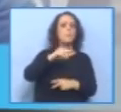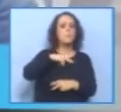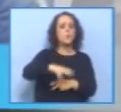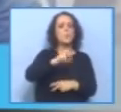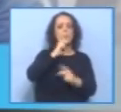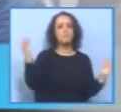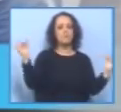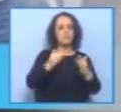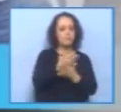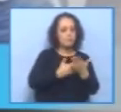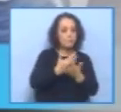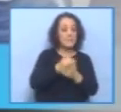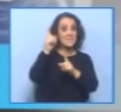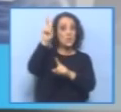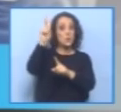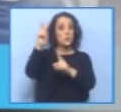na catequese.